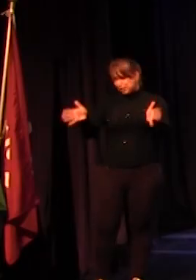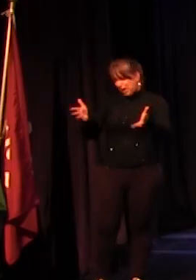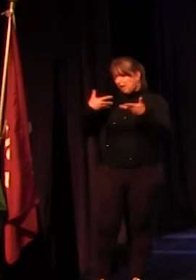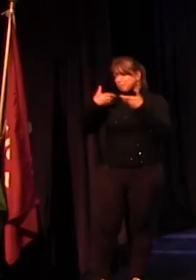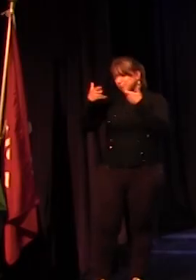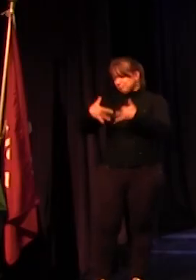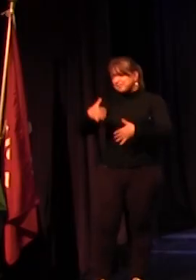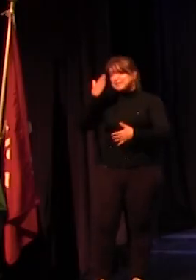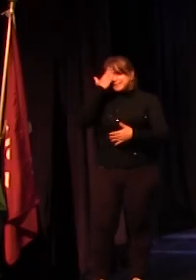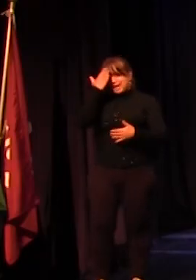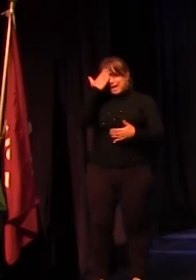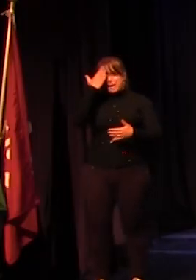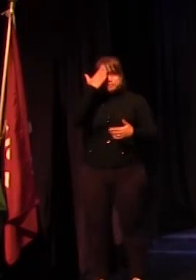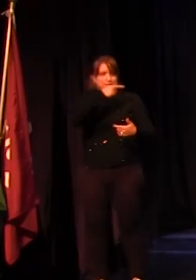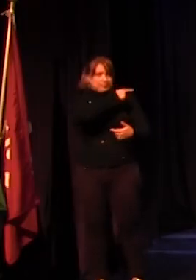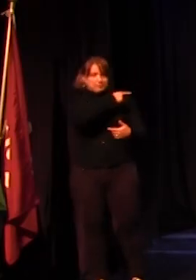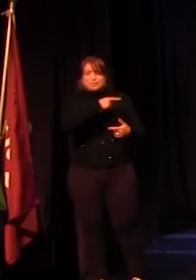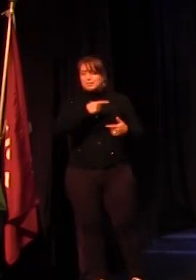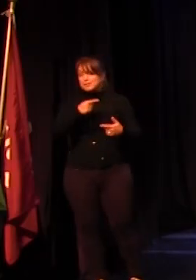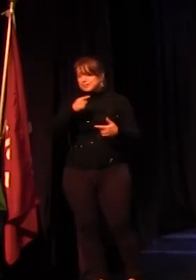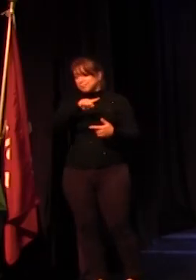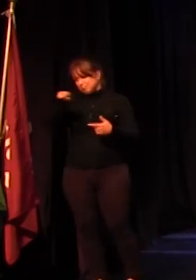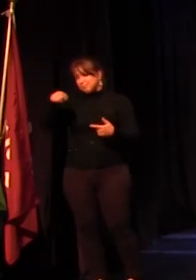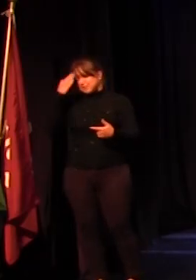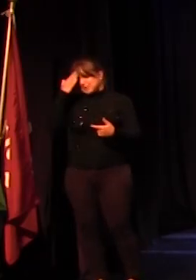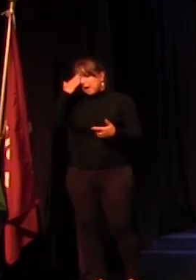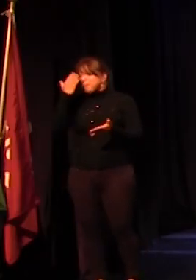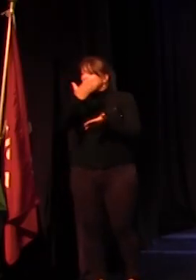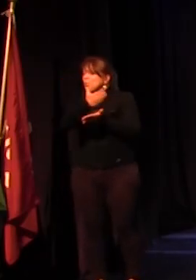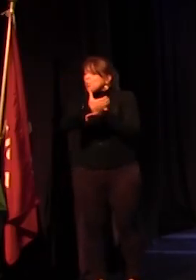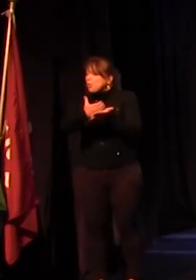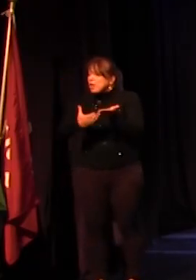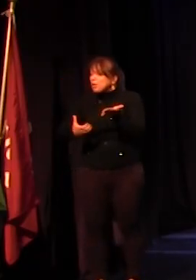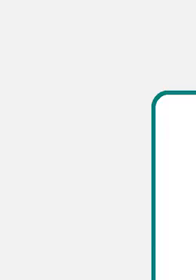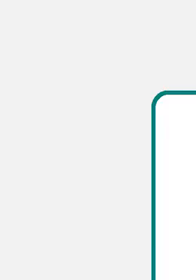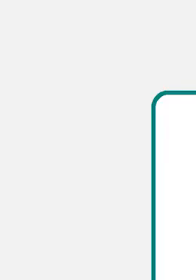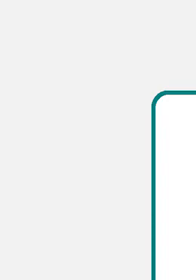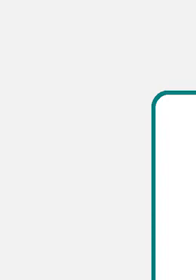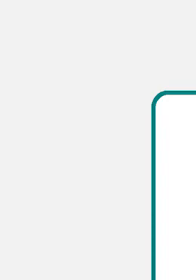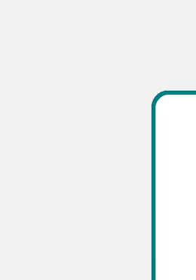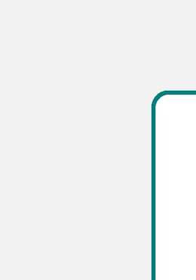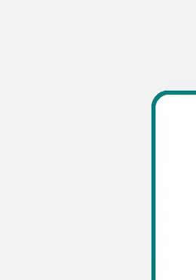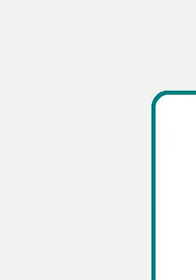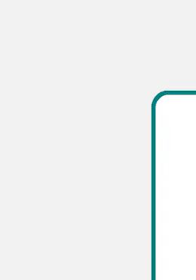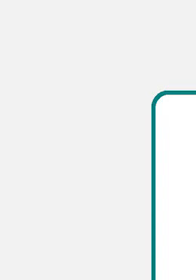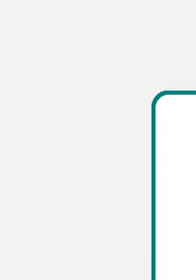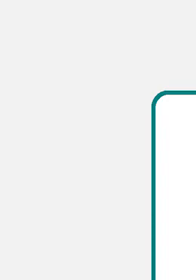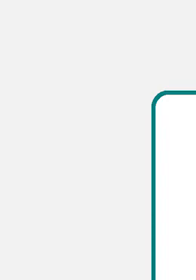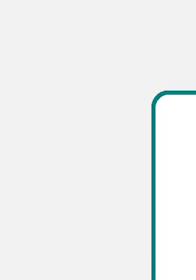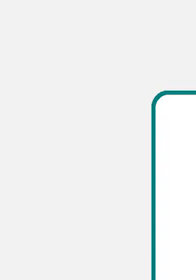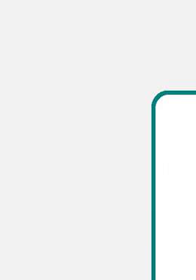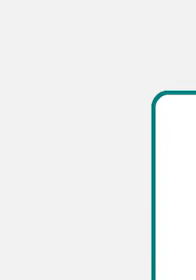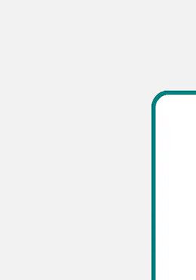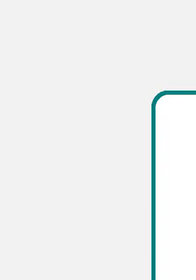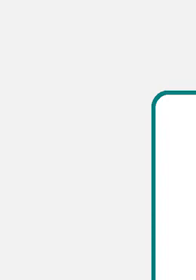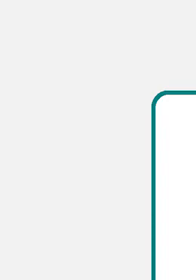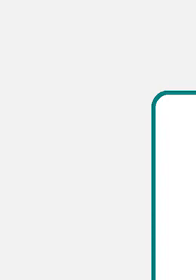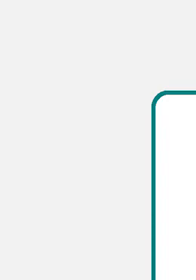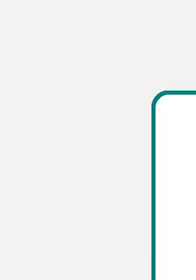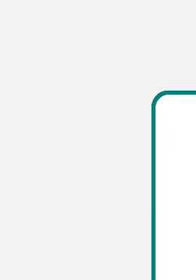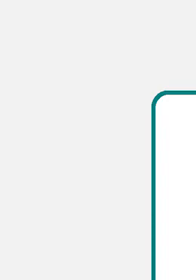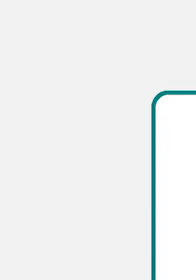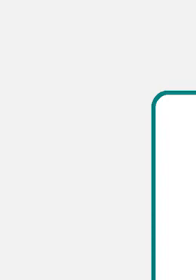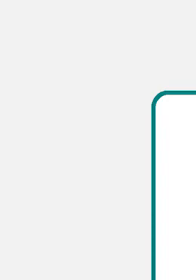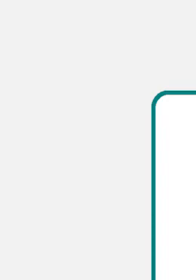estão percebendo, o currículo ele está orientando políticas públicas, né, o próprio